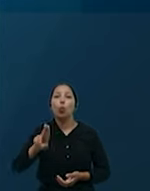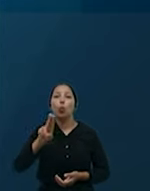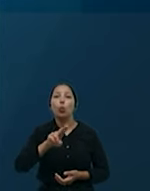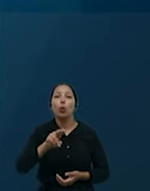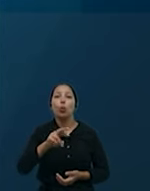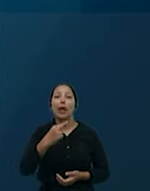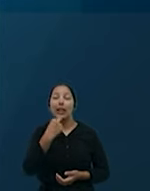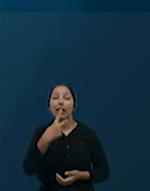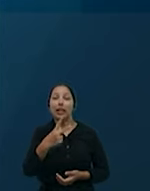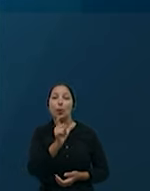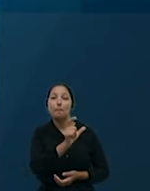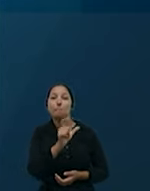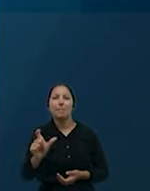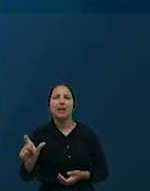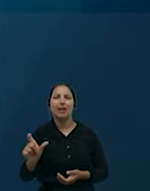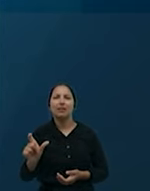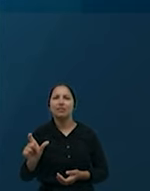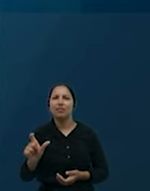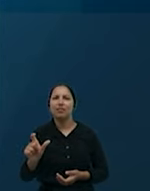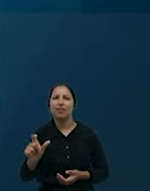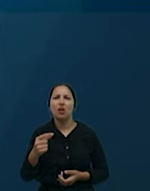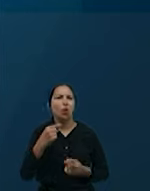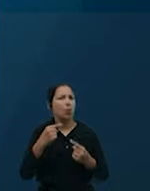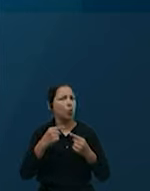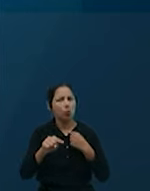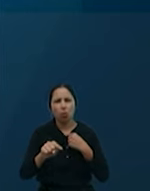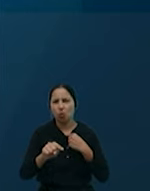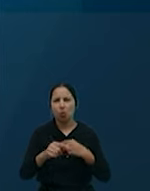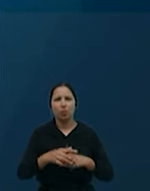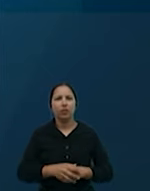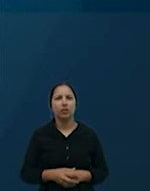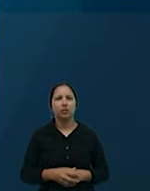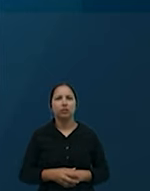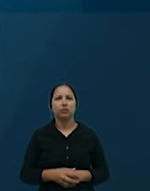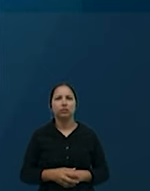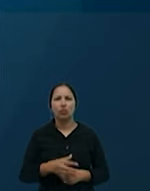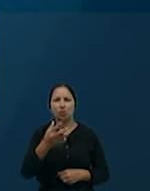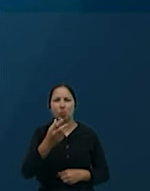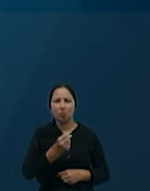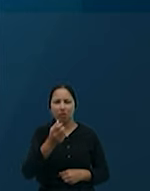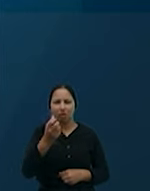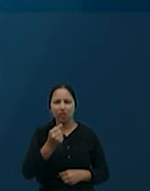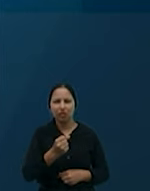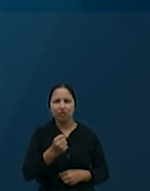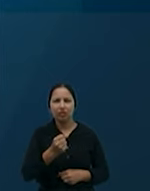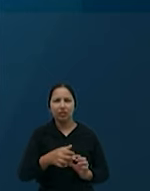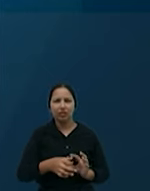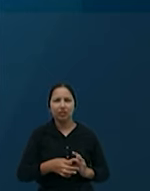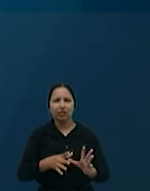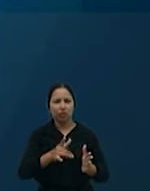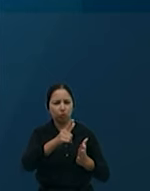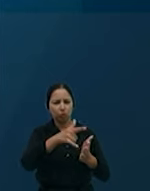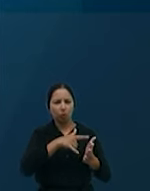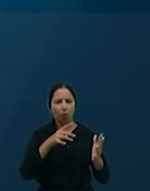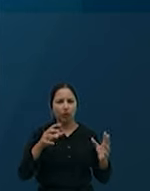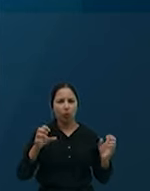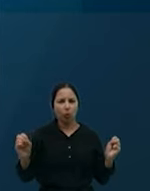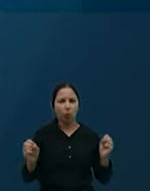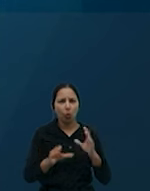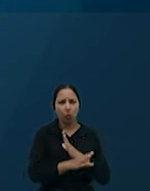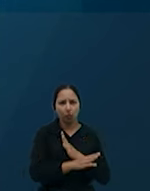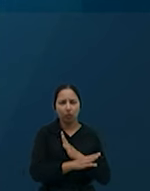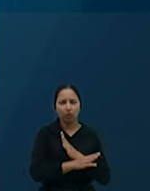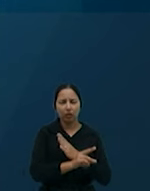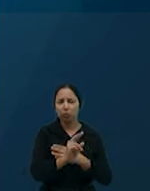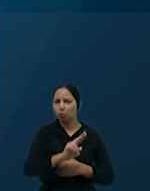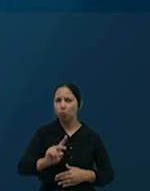benefícios indeferidos, sem solicitar ao segurado a documentação completa, sem falar, é claro, no robô. E